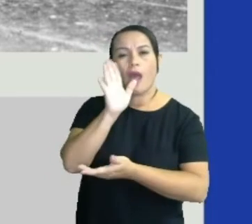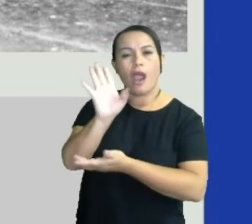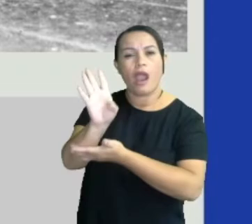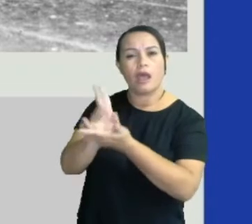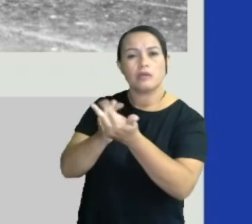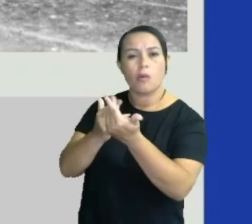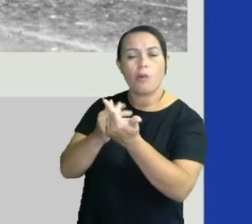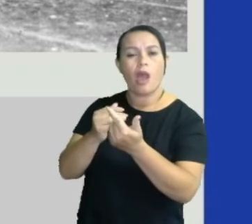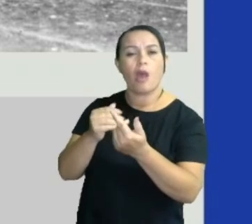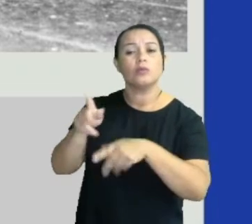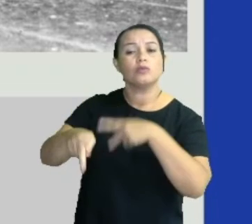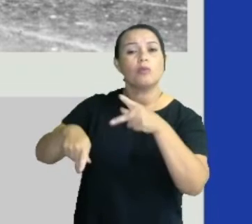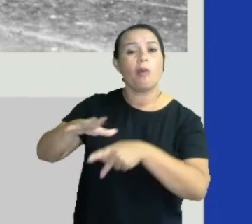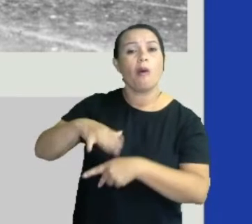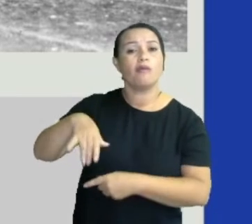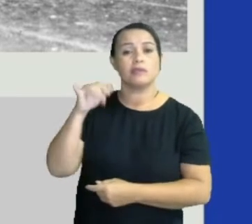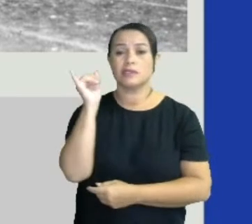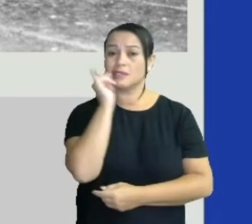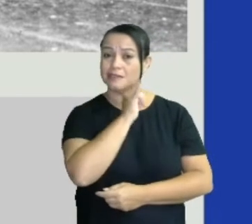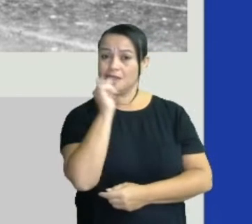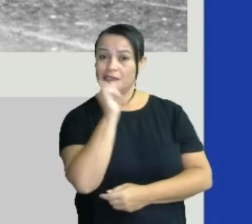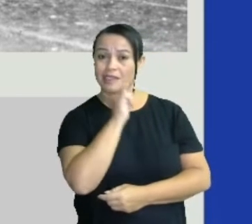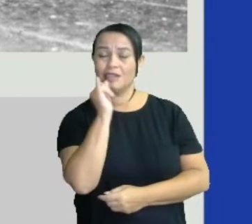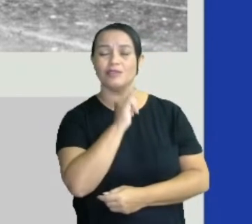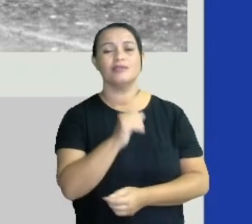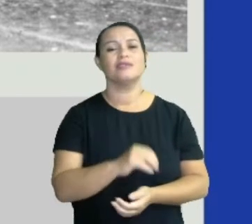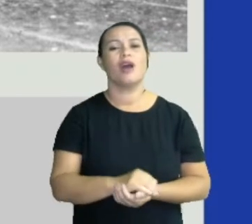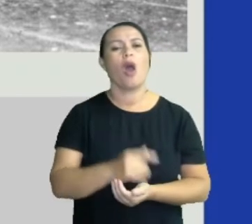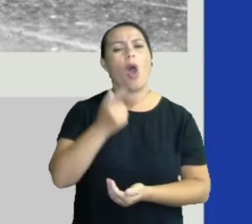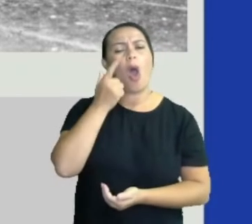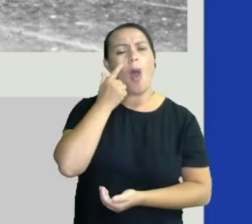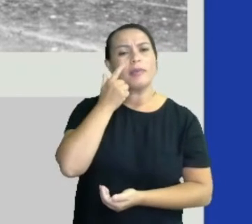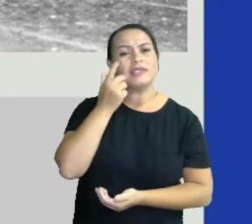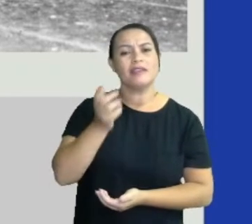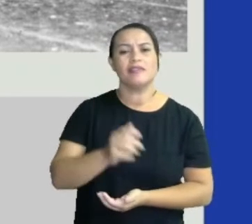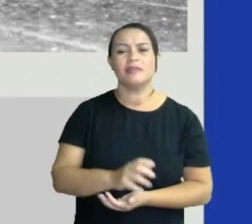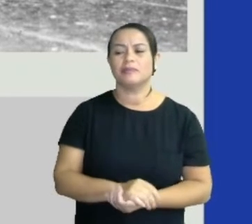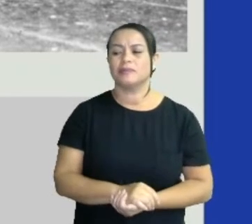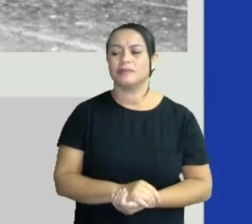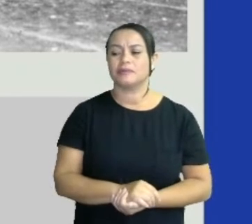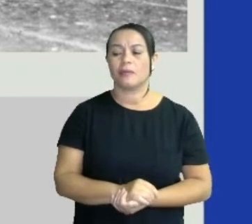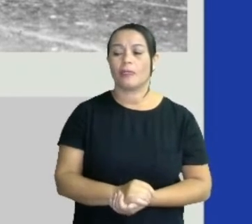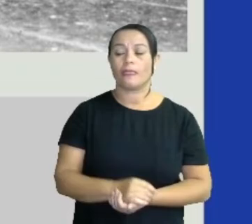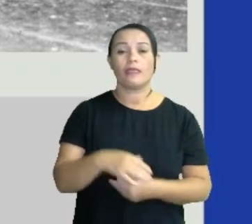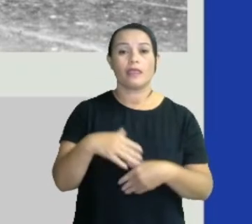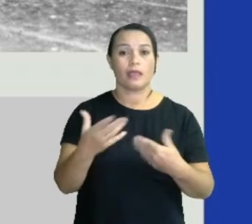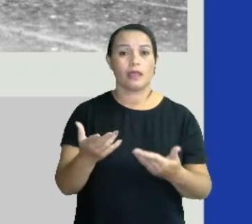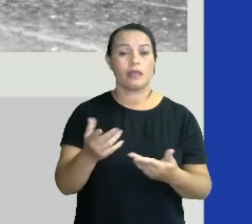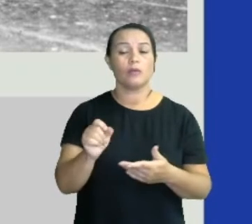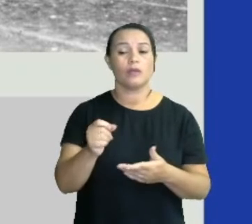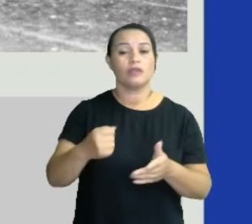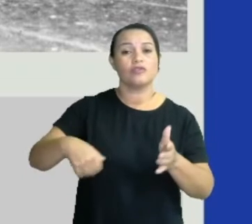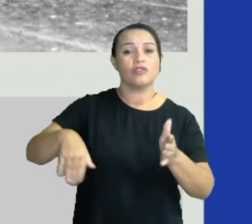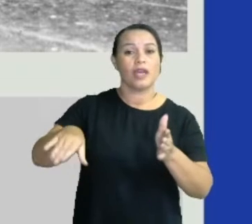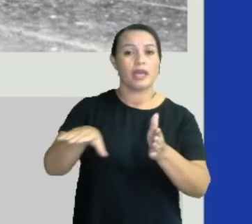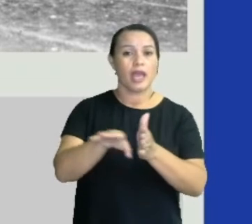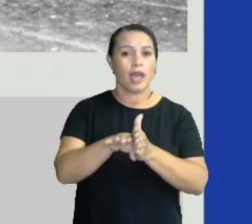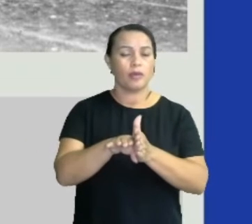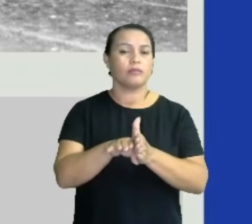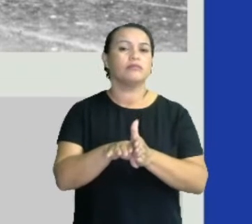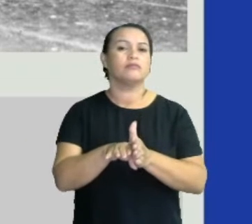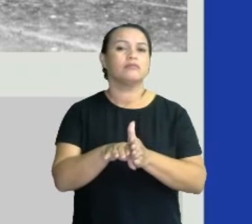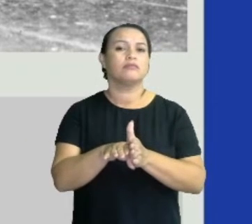imigração dos povos italianos. Então, observem, eles vêm